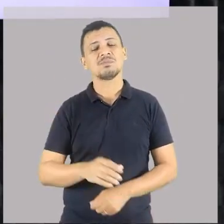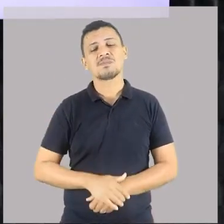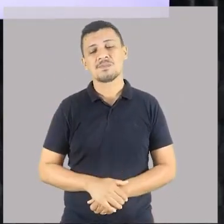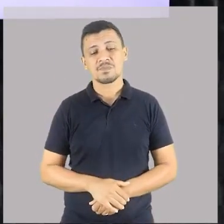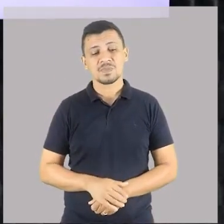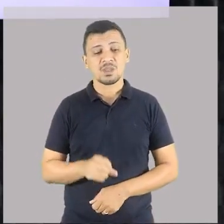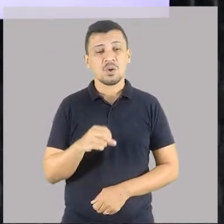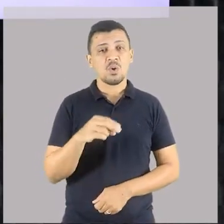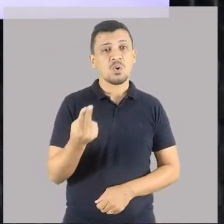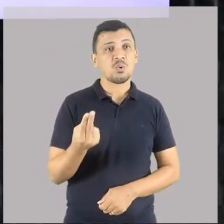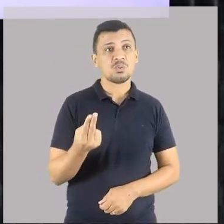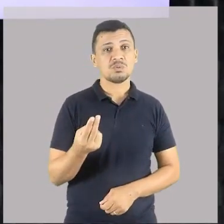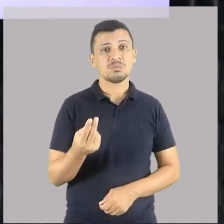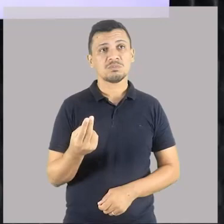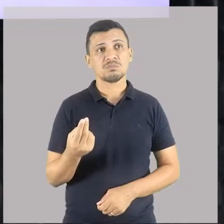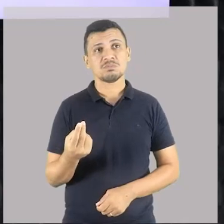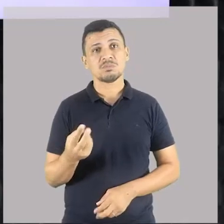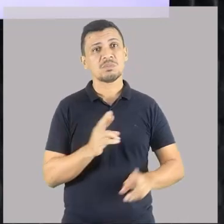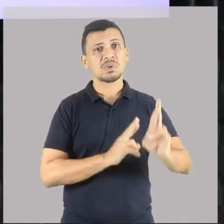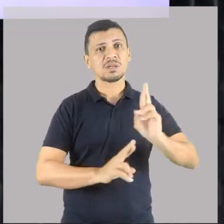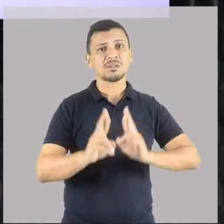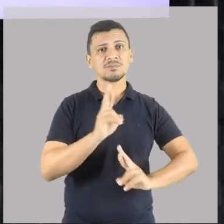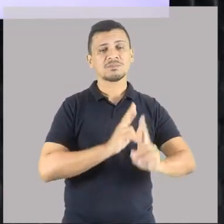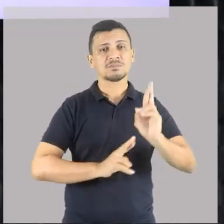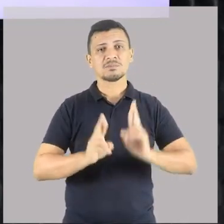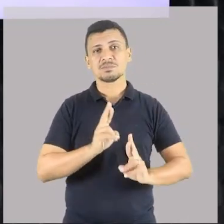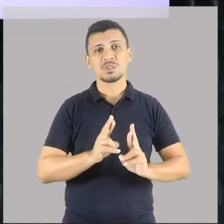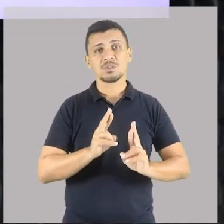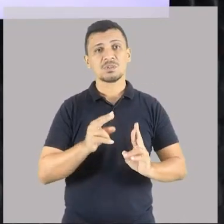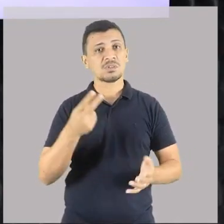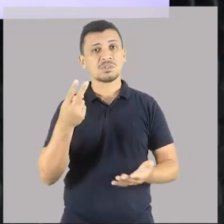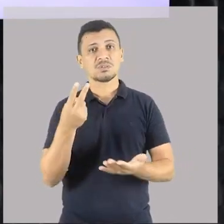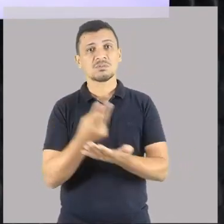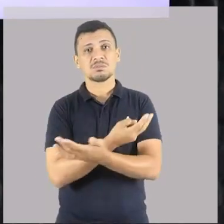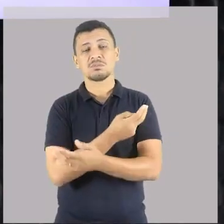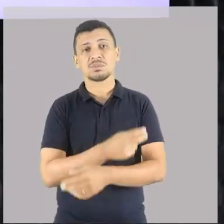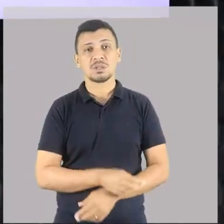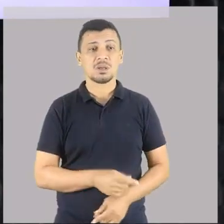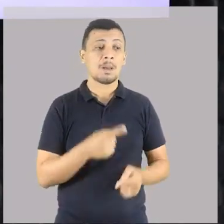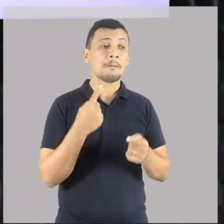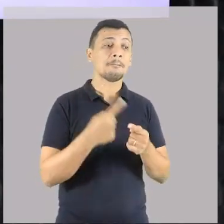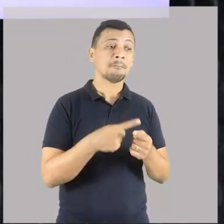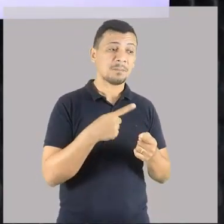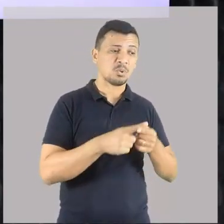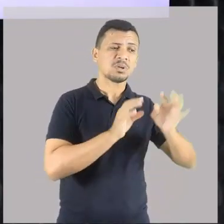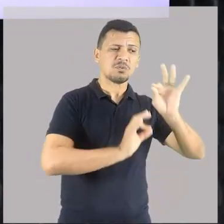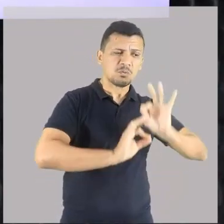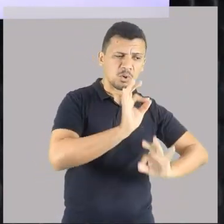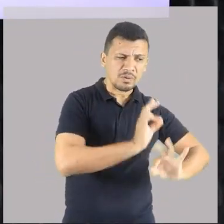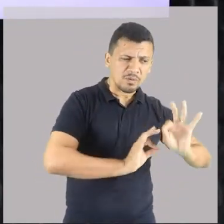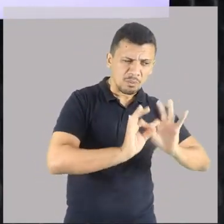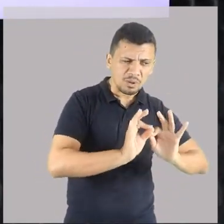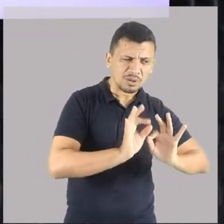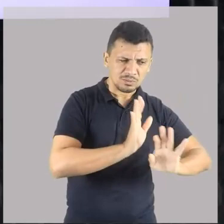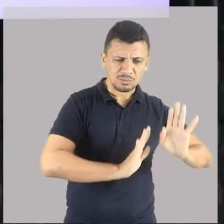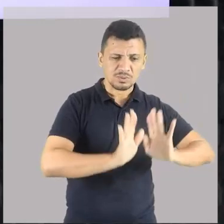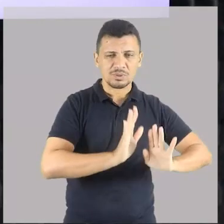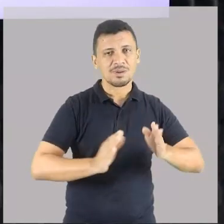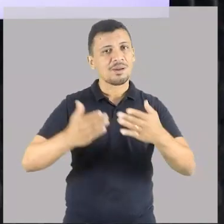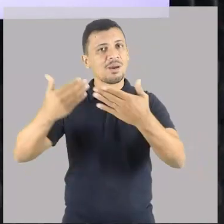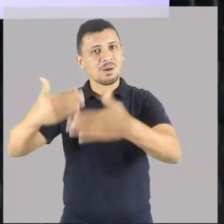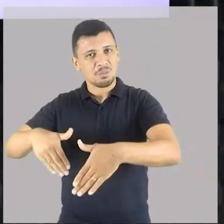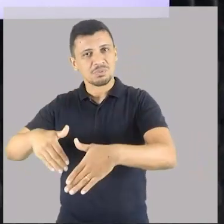cuidado, ou poderia dar uma relação de causa. Porque foram elaboradas com cuidado, as provas serão